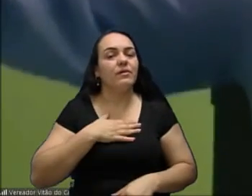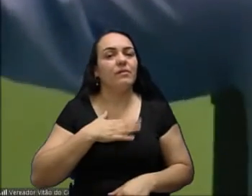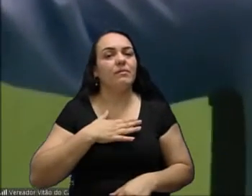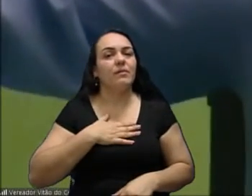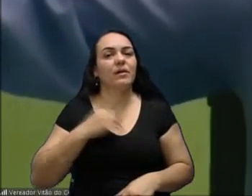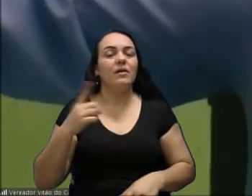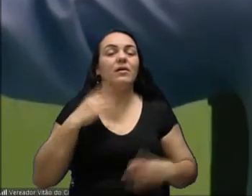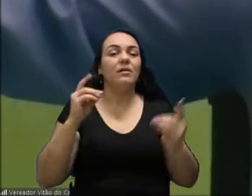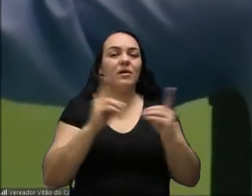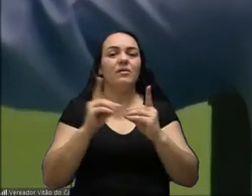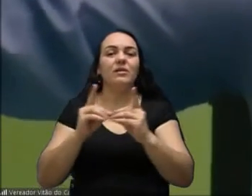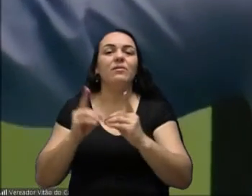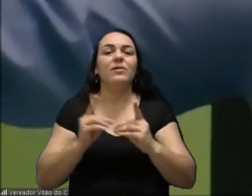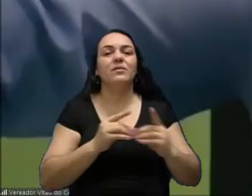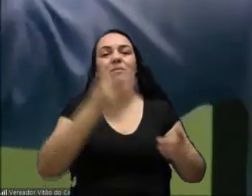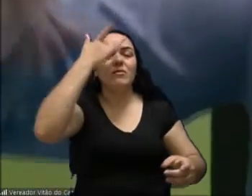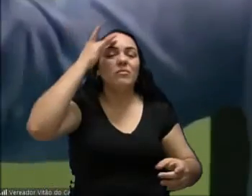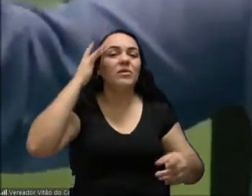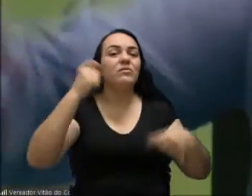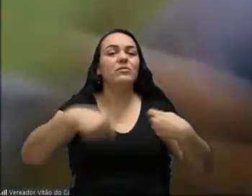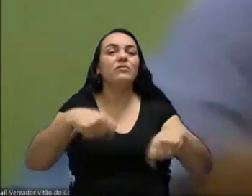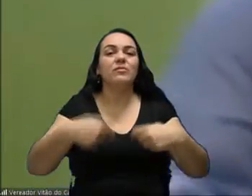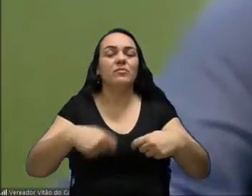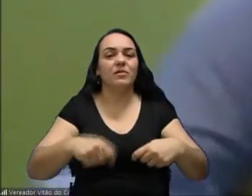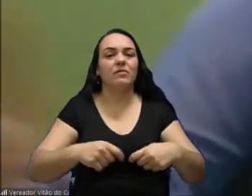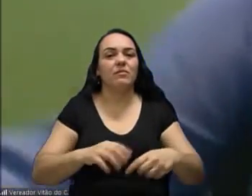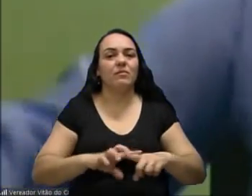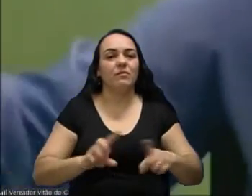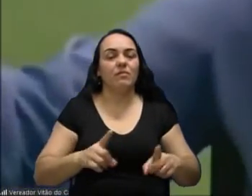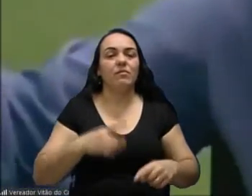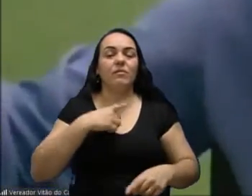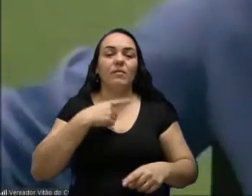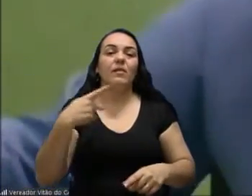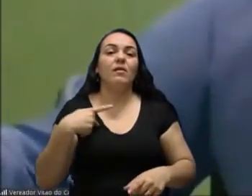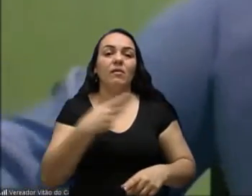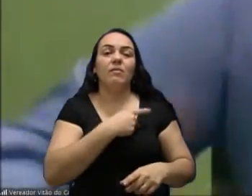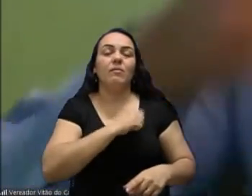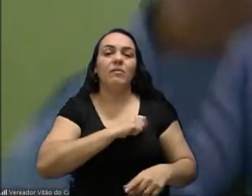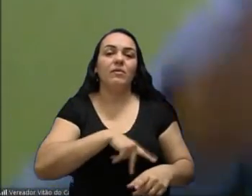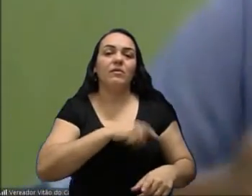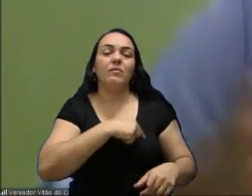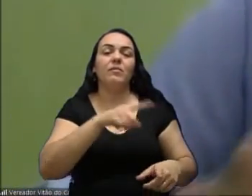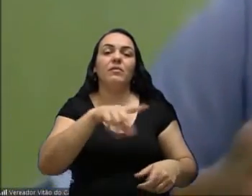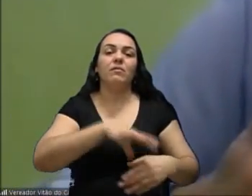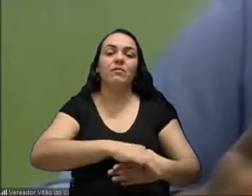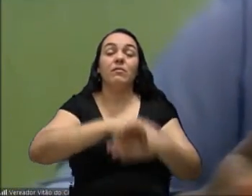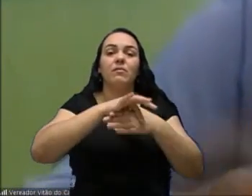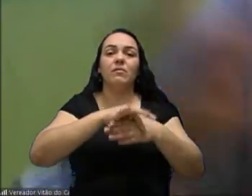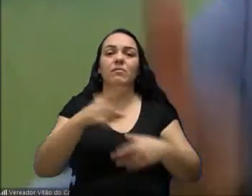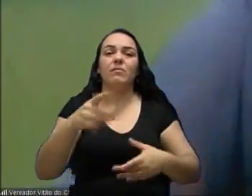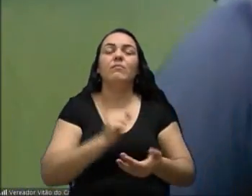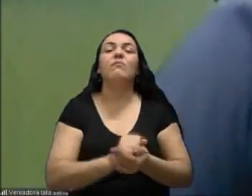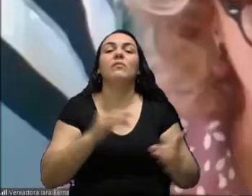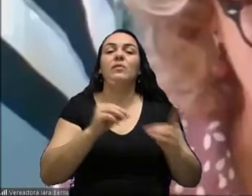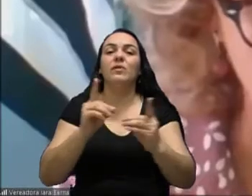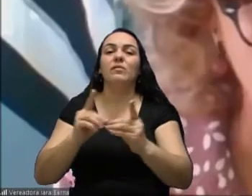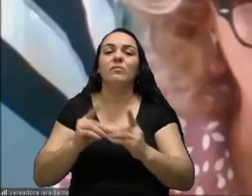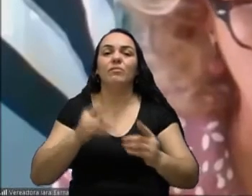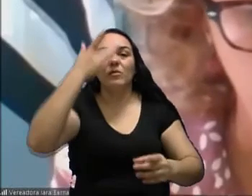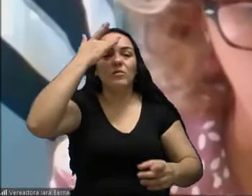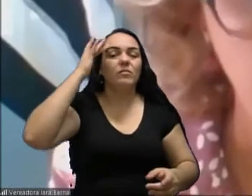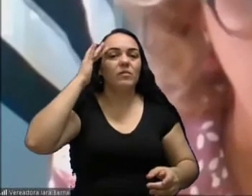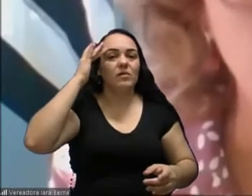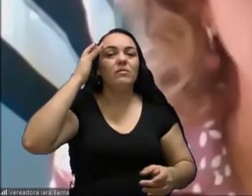do Hudson a gente tem que atender lá e não teve até o Apolo que é líder de governo foi junto comigo e atendeu muito bem o Polo o